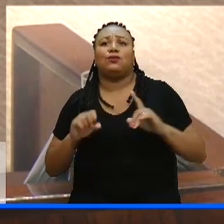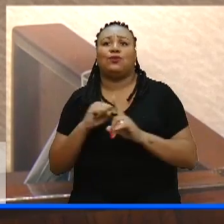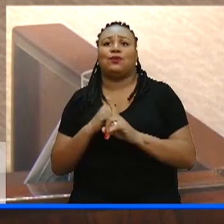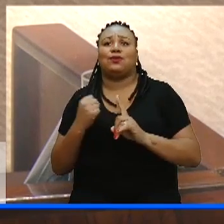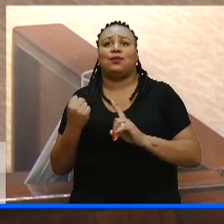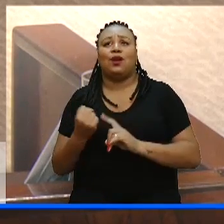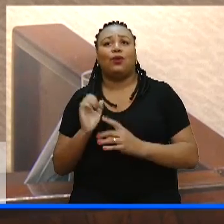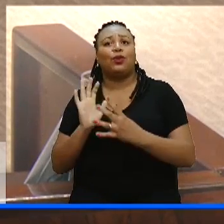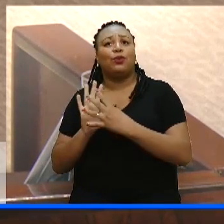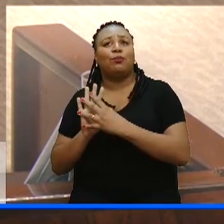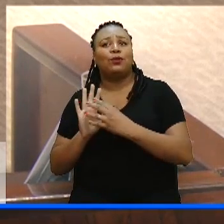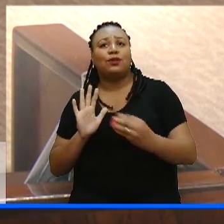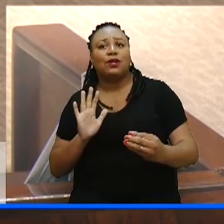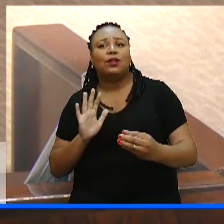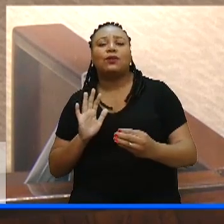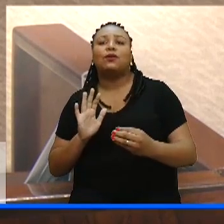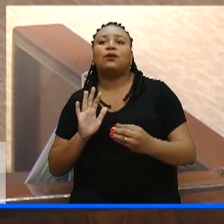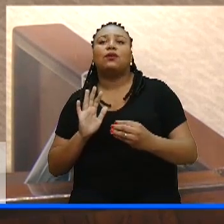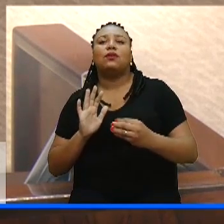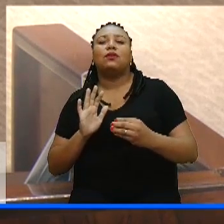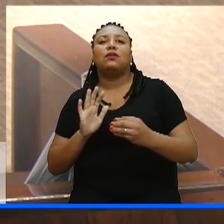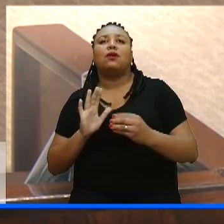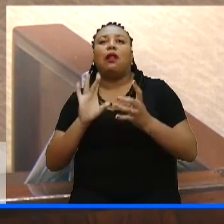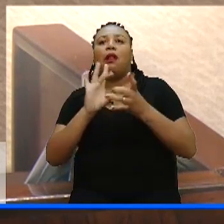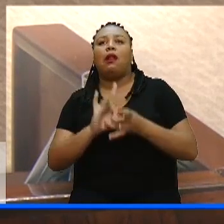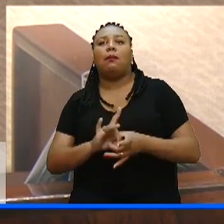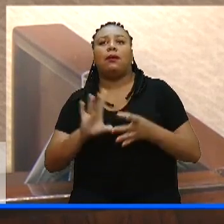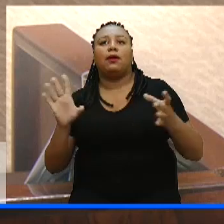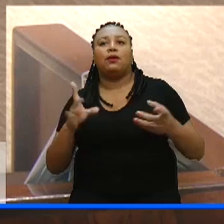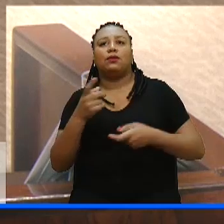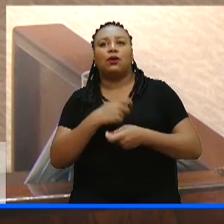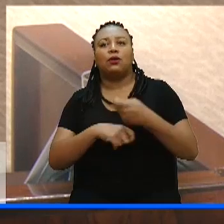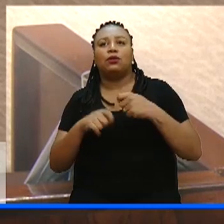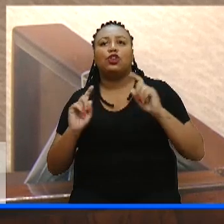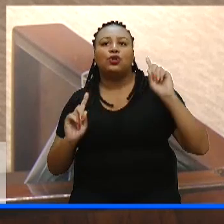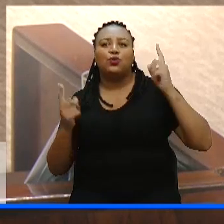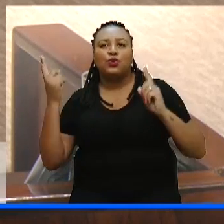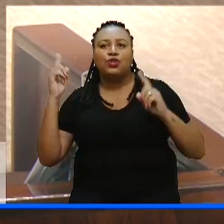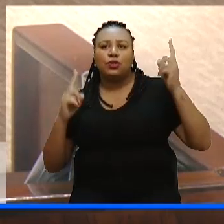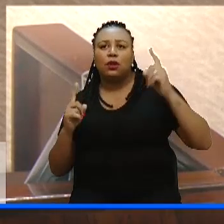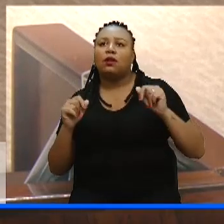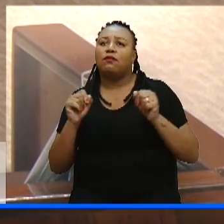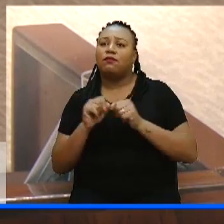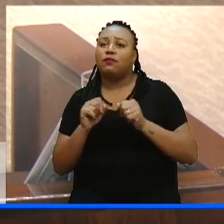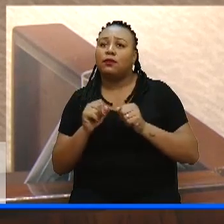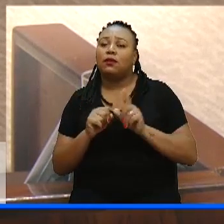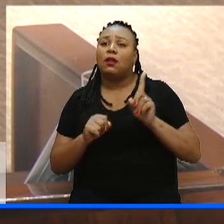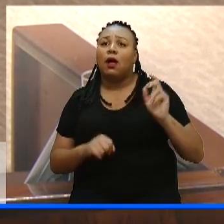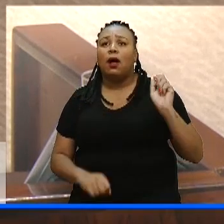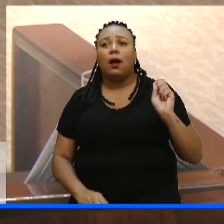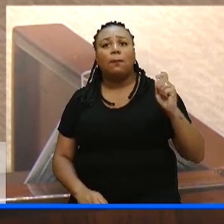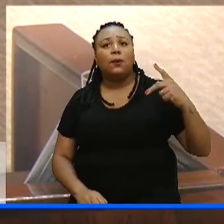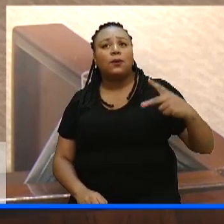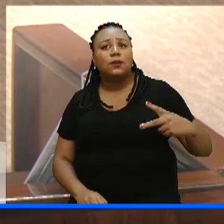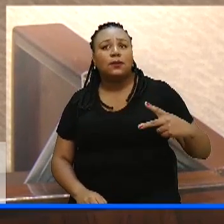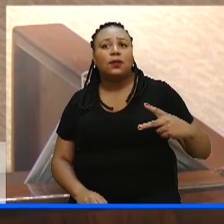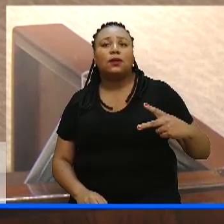que o modelo ultra liberal da economia chilena levou àquele país com aposentados